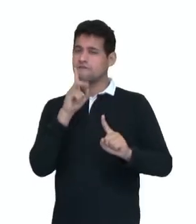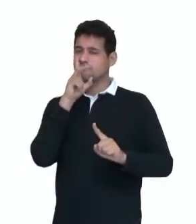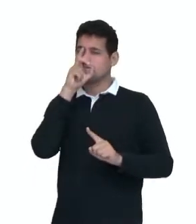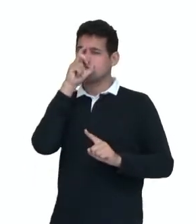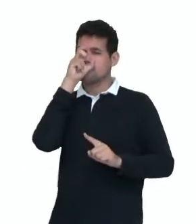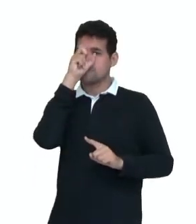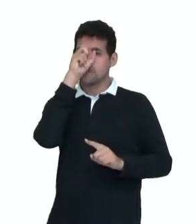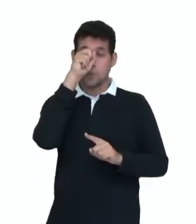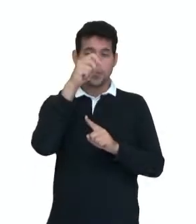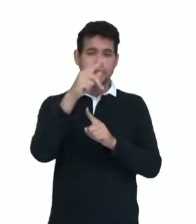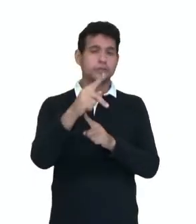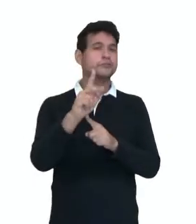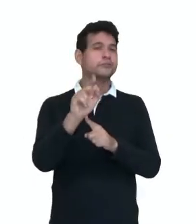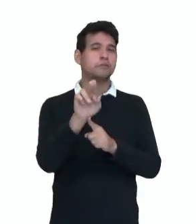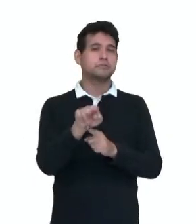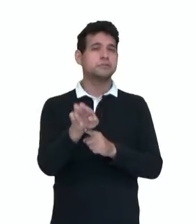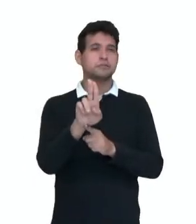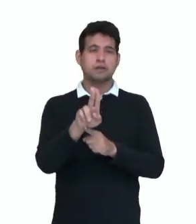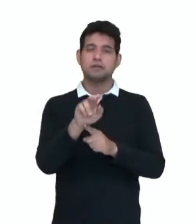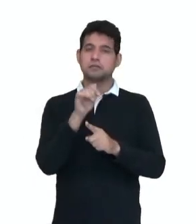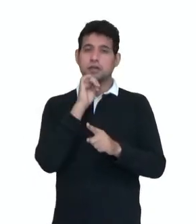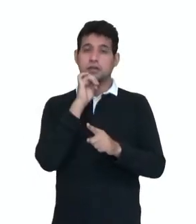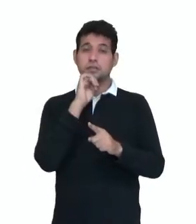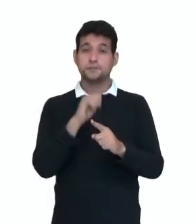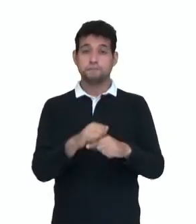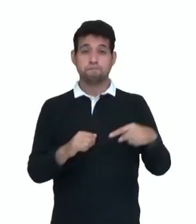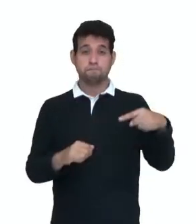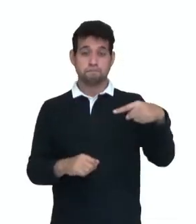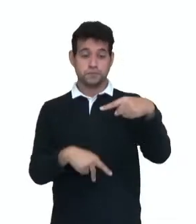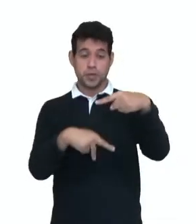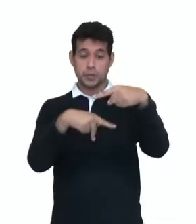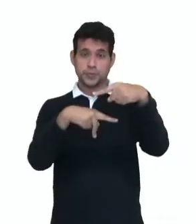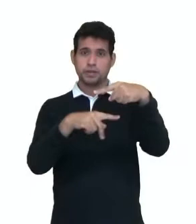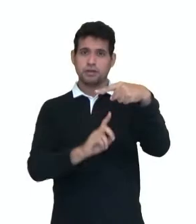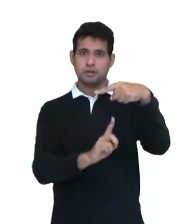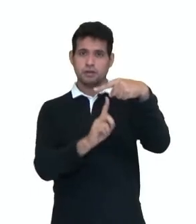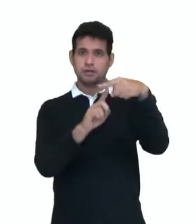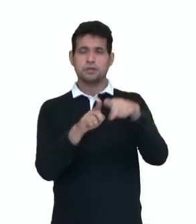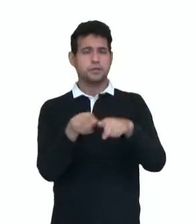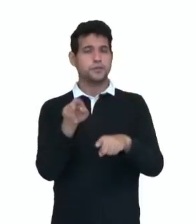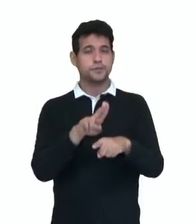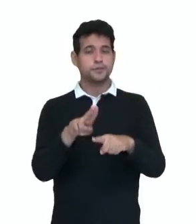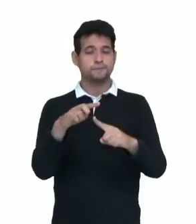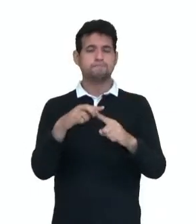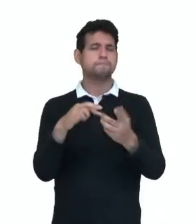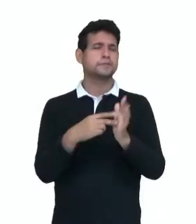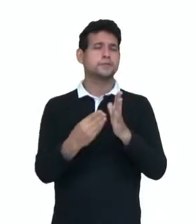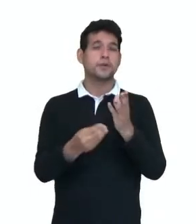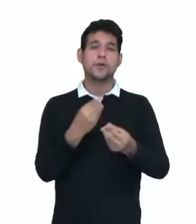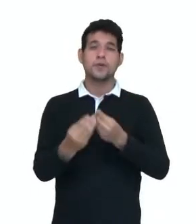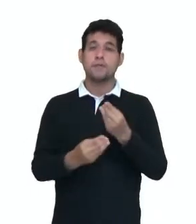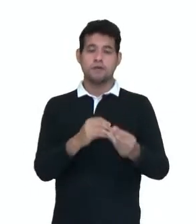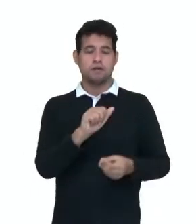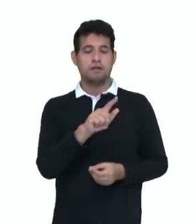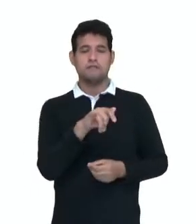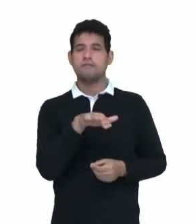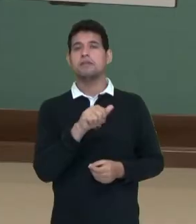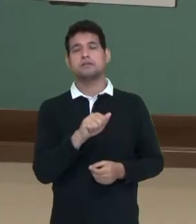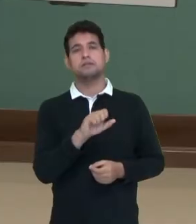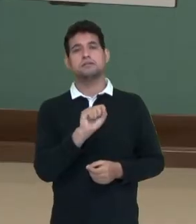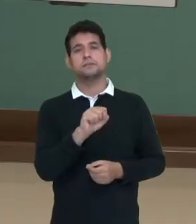é aplicada, né, nesse meio aqui que liga a força resistente e o ponto de apoio. Isso ocorre na alavanca